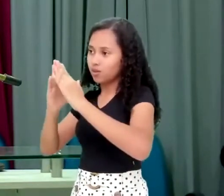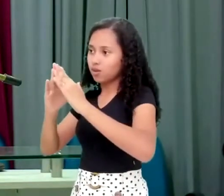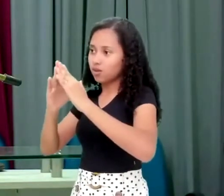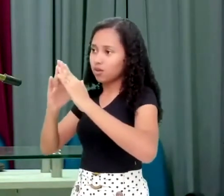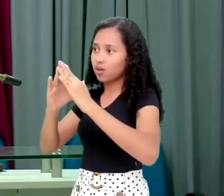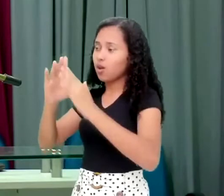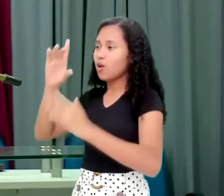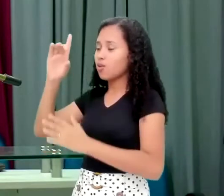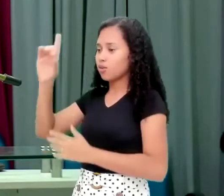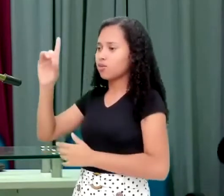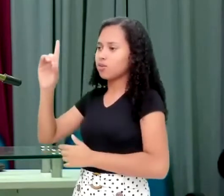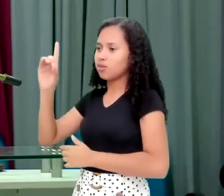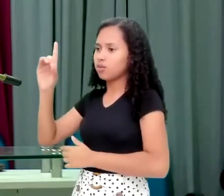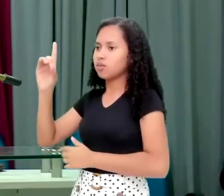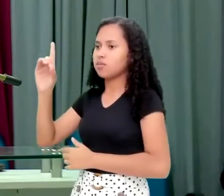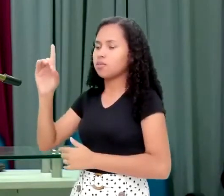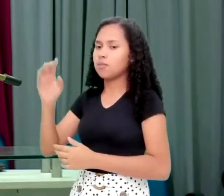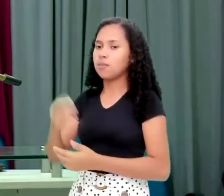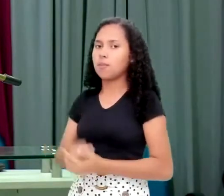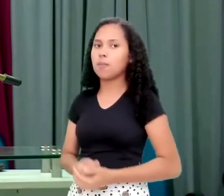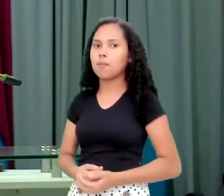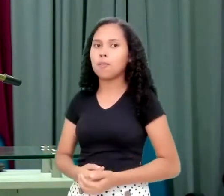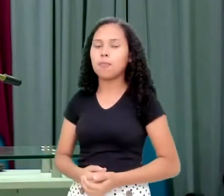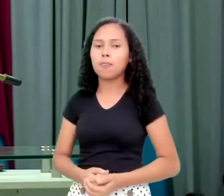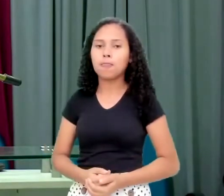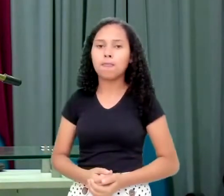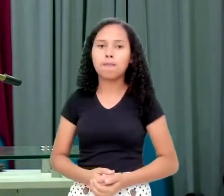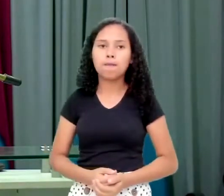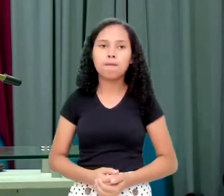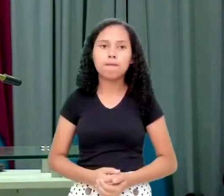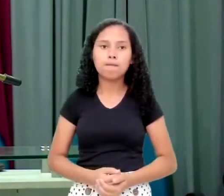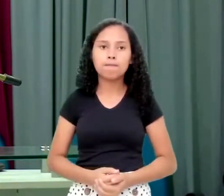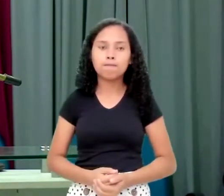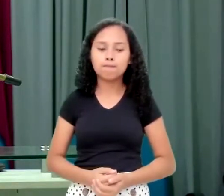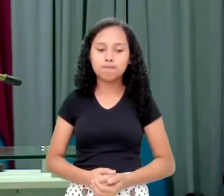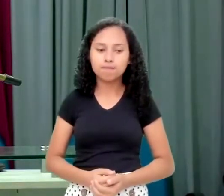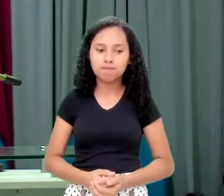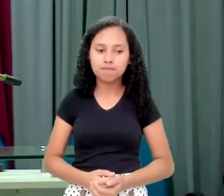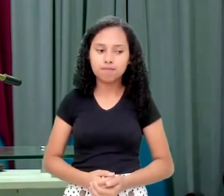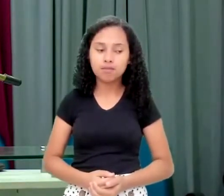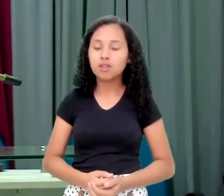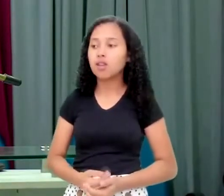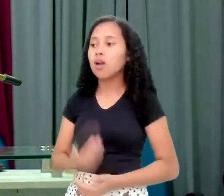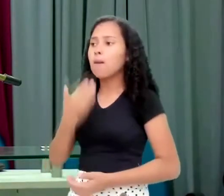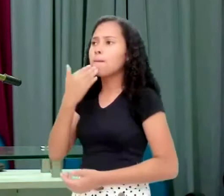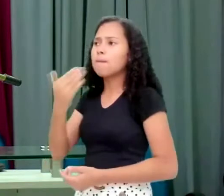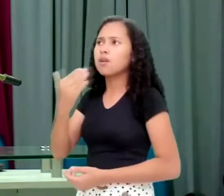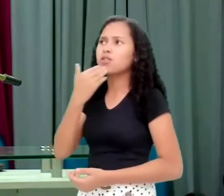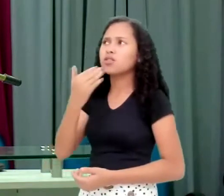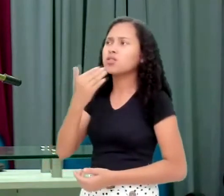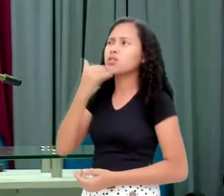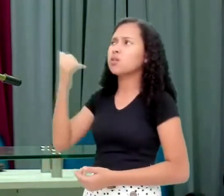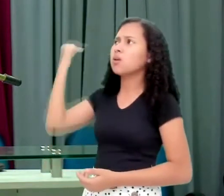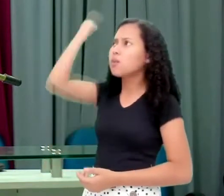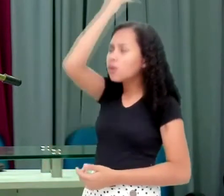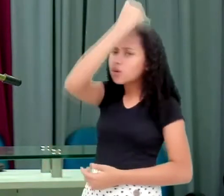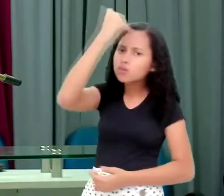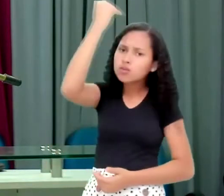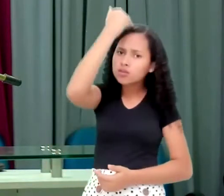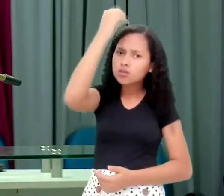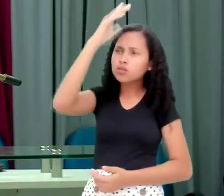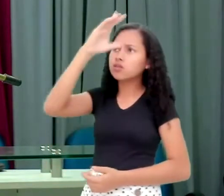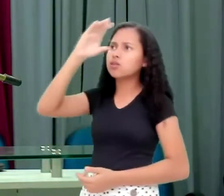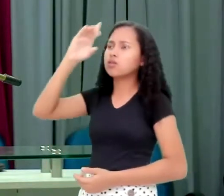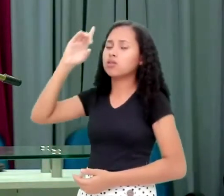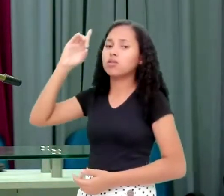tem dito ao teu respeito, aleluia. Ela começa a apelar para a unção de Deus que estava sobre a cabeça de